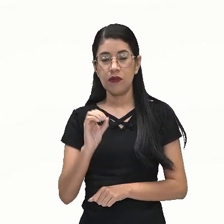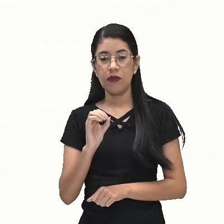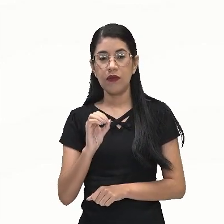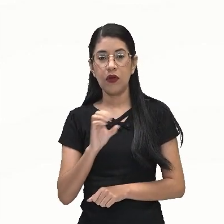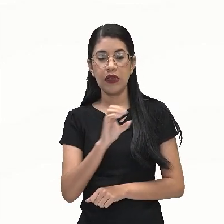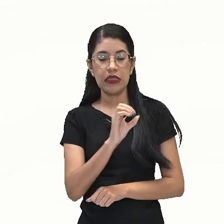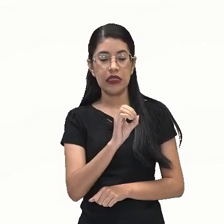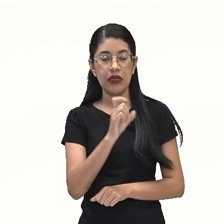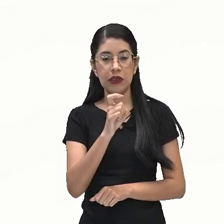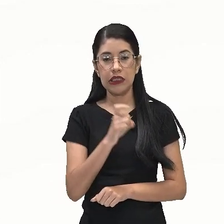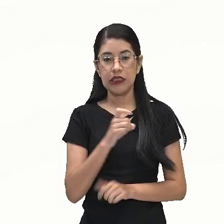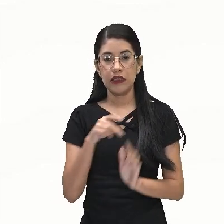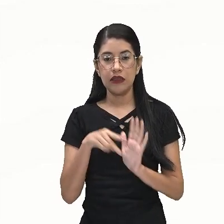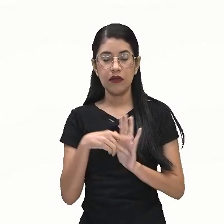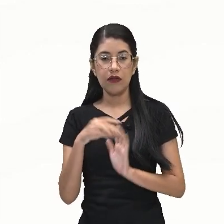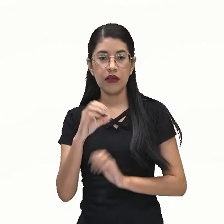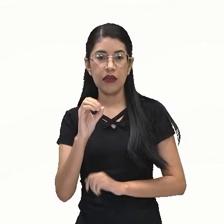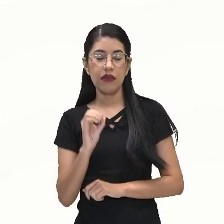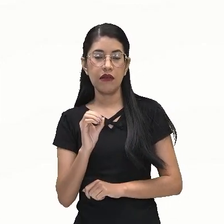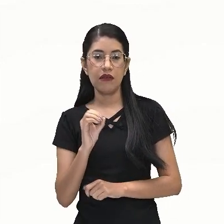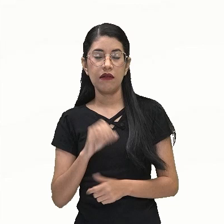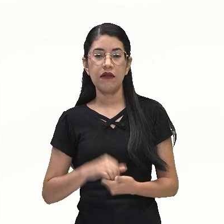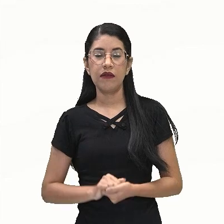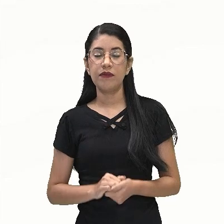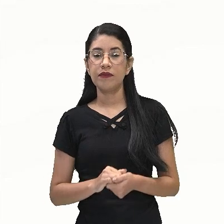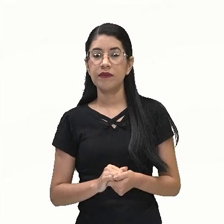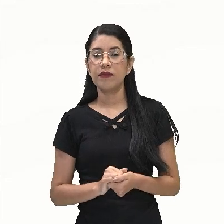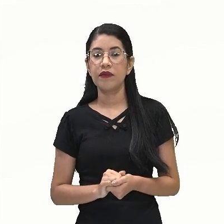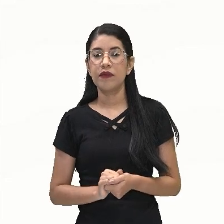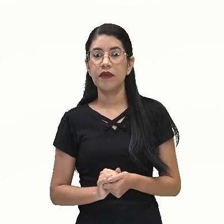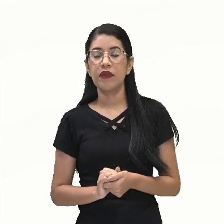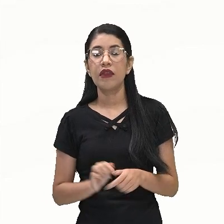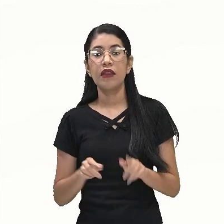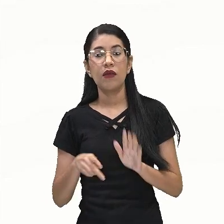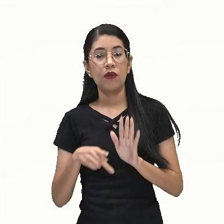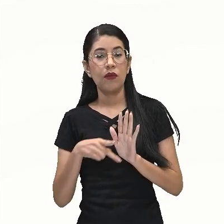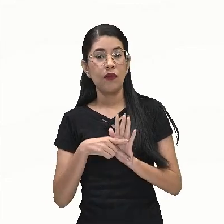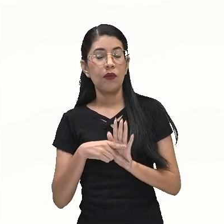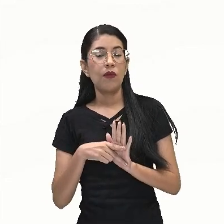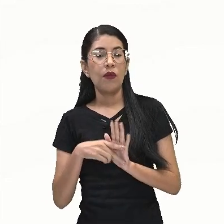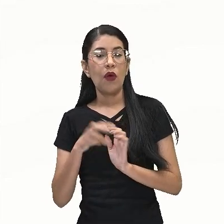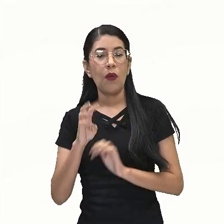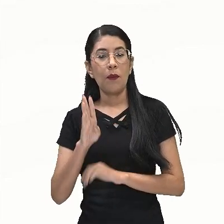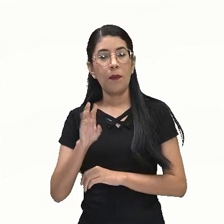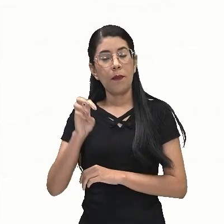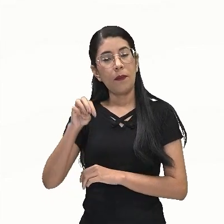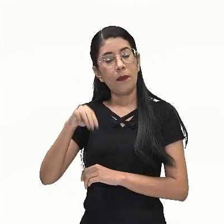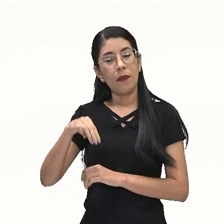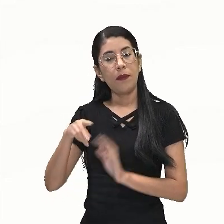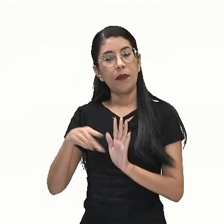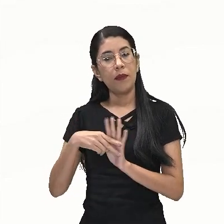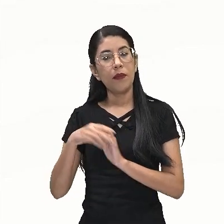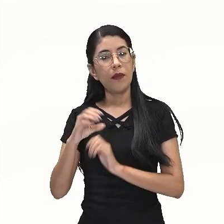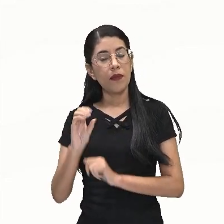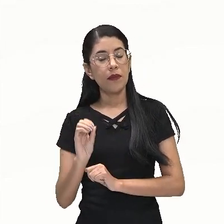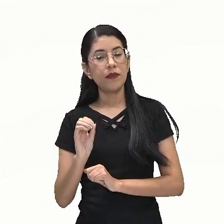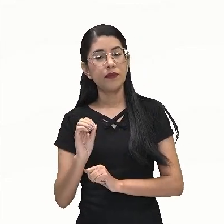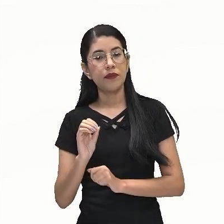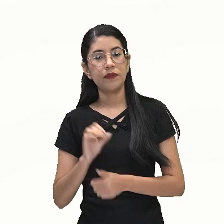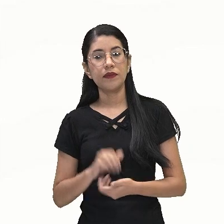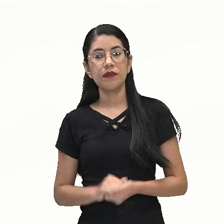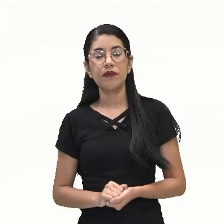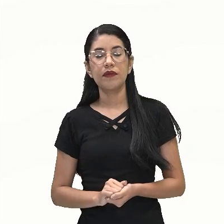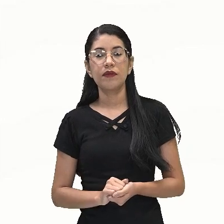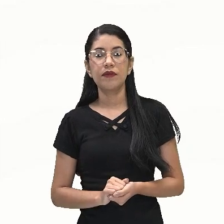0x igual a 0. O meu último igual lá, né, que é o meu BM, ser igual a